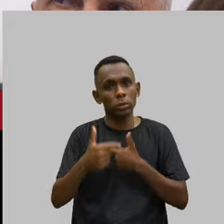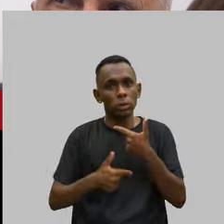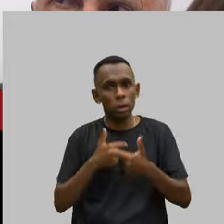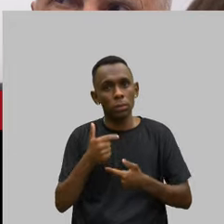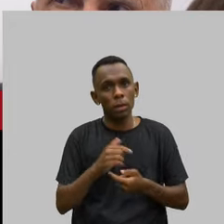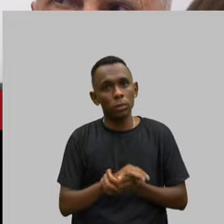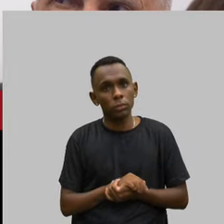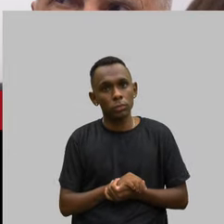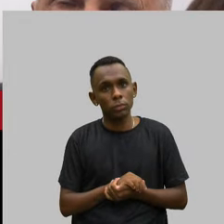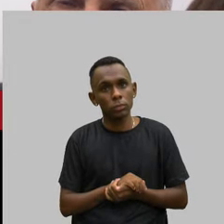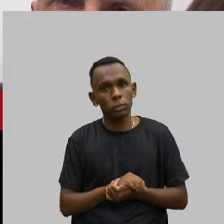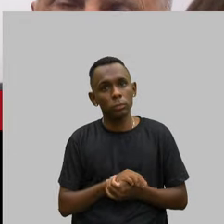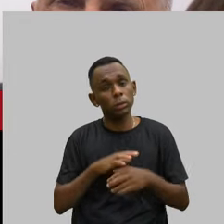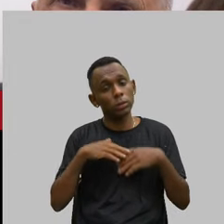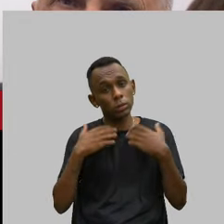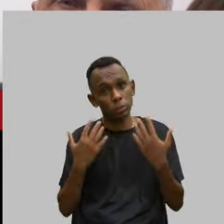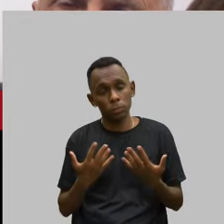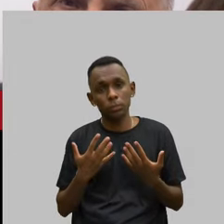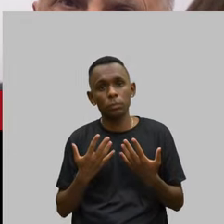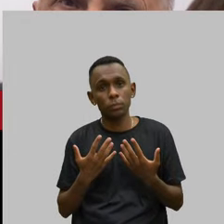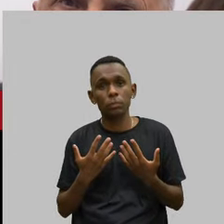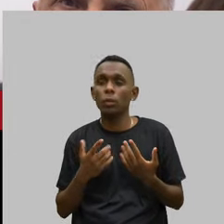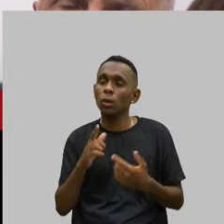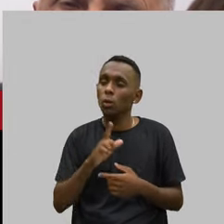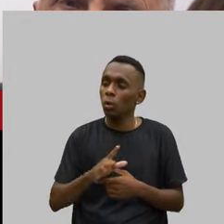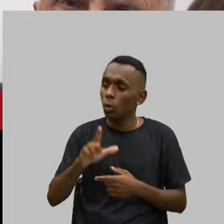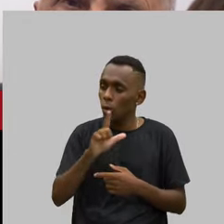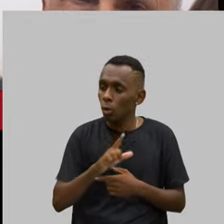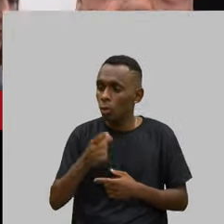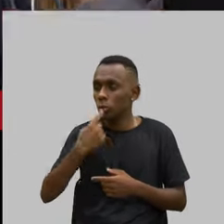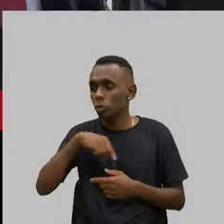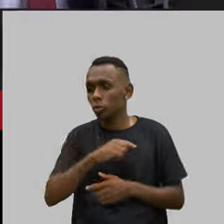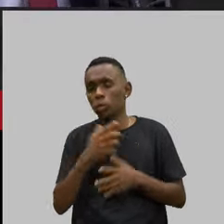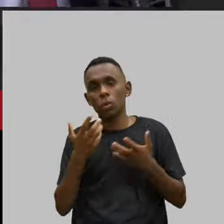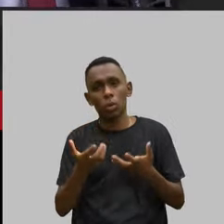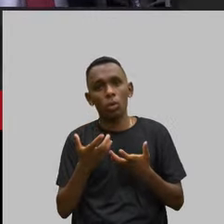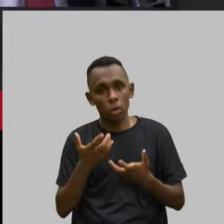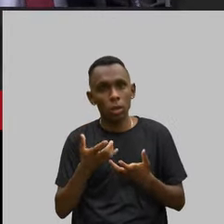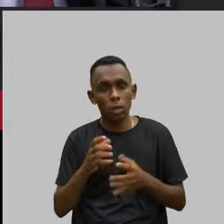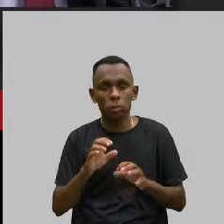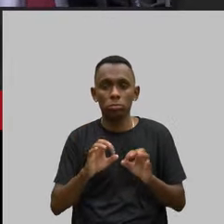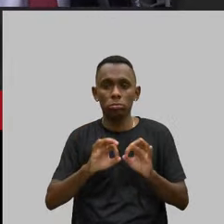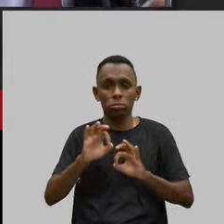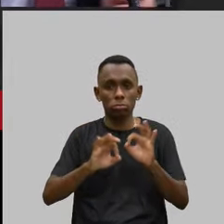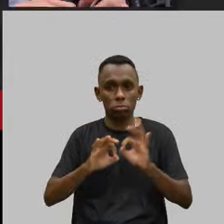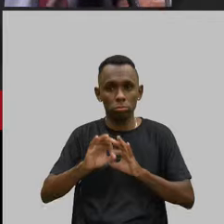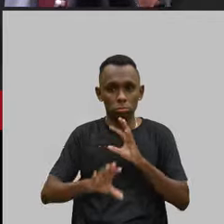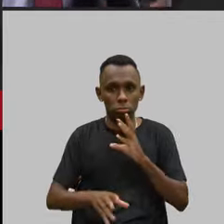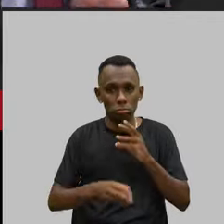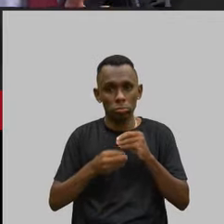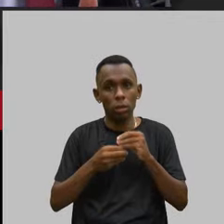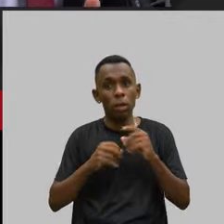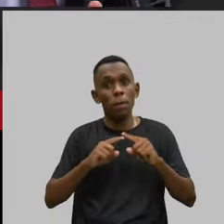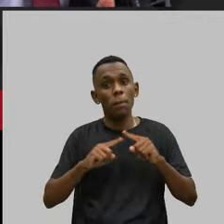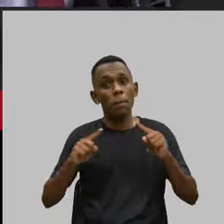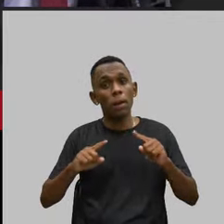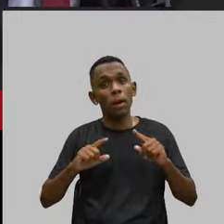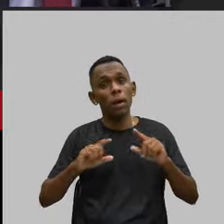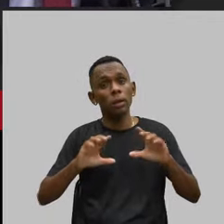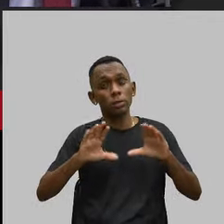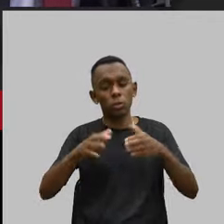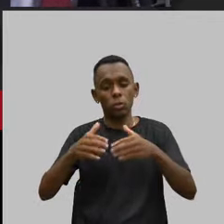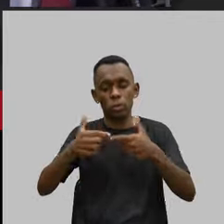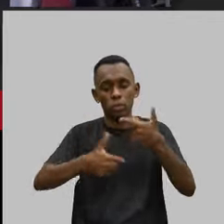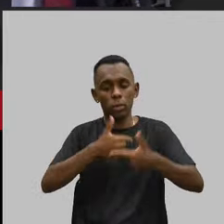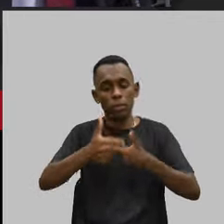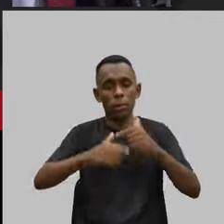eh diante disso é óbvio que queremos esse reajuste mas existem carreiras que são mais prejudicadas do